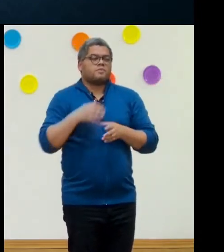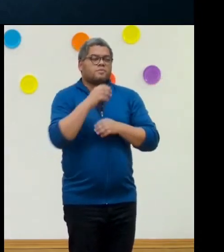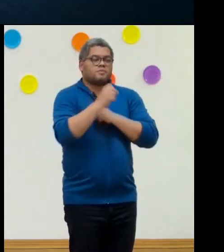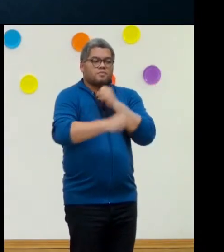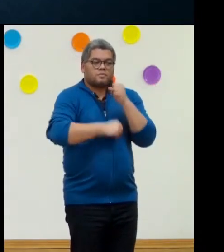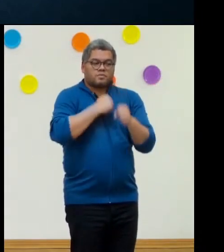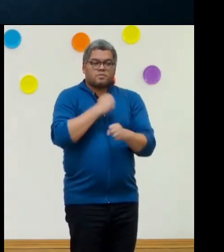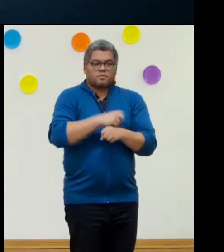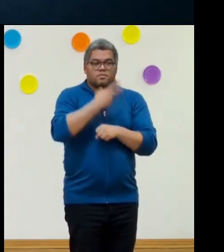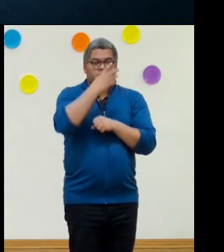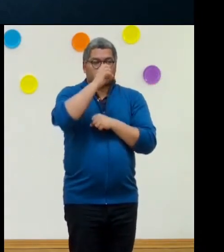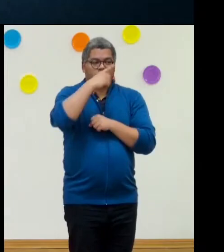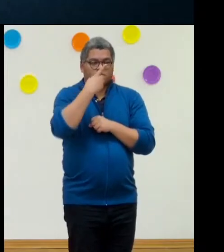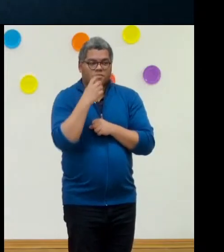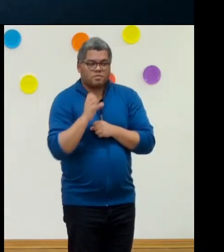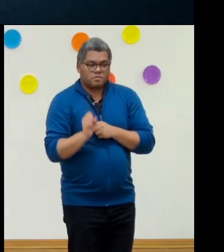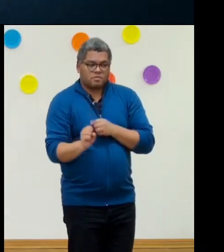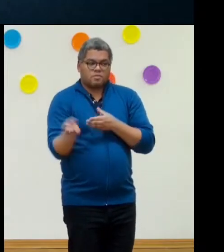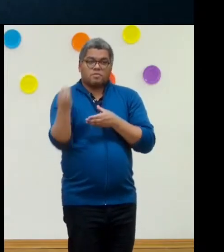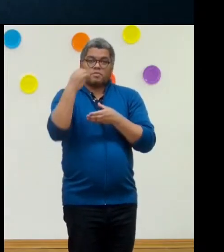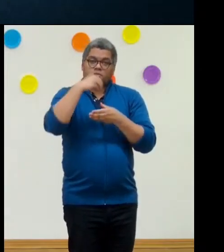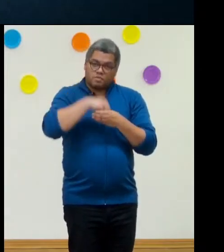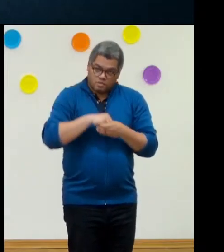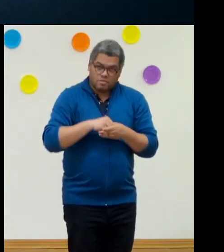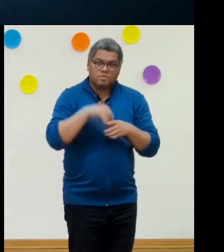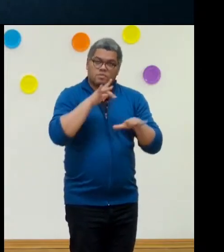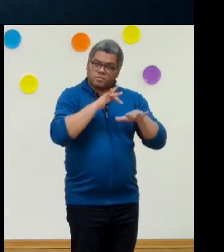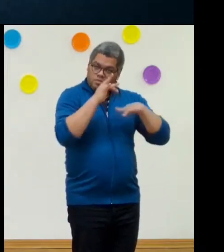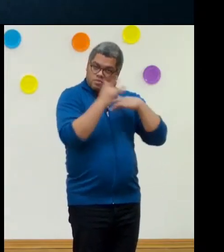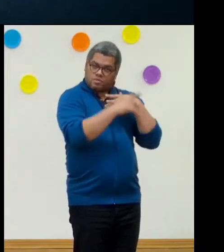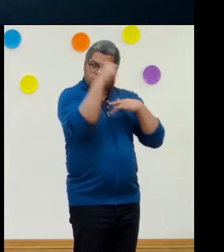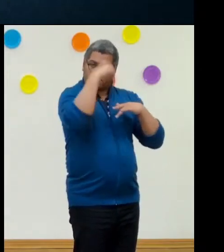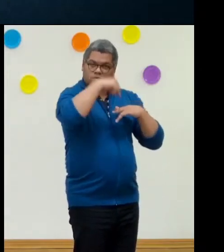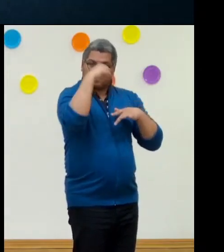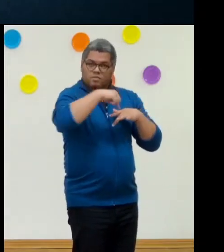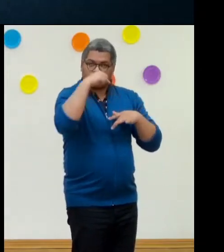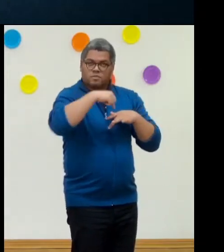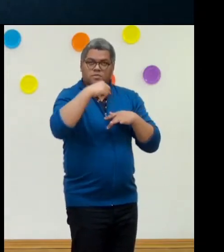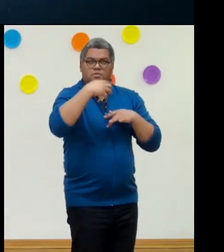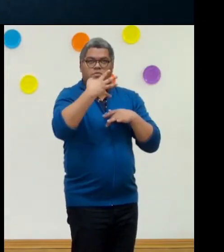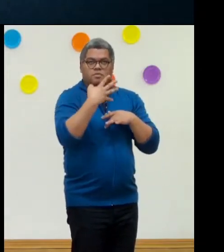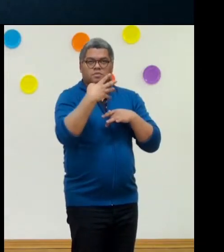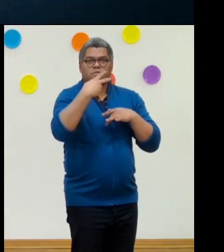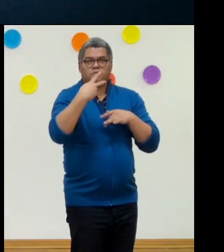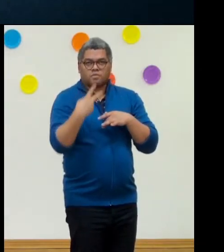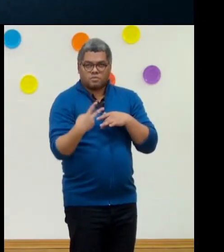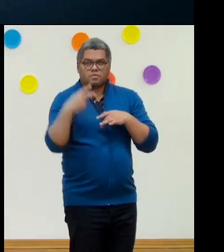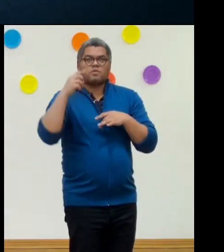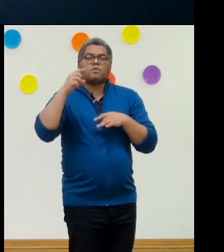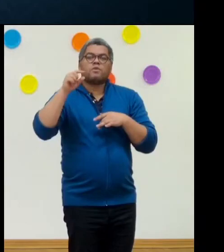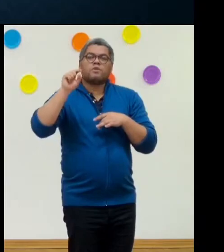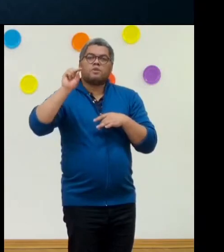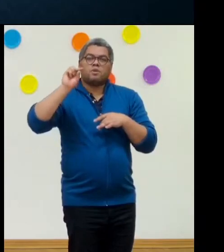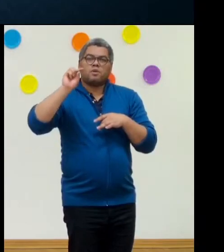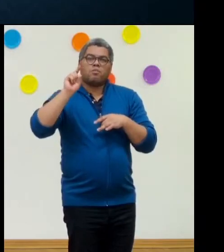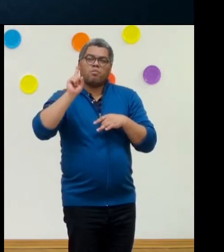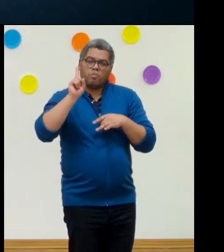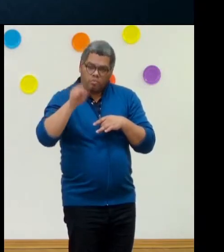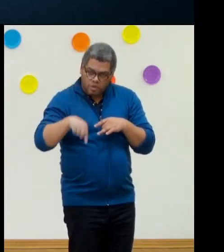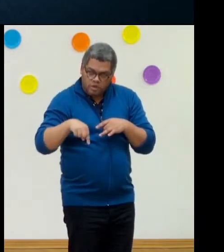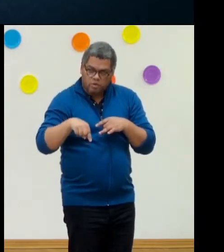2018, dessa plataforma, 442 mil novos usuários por mês.